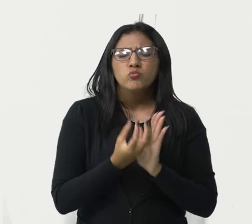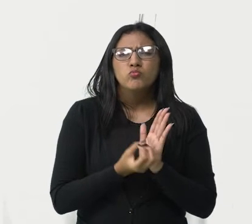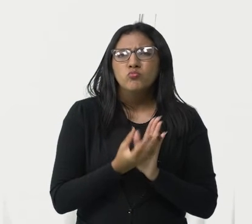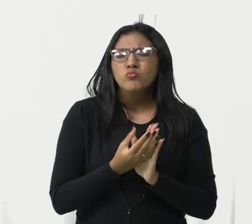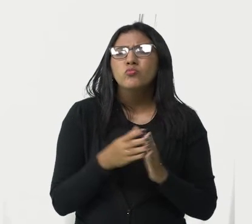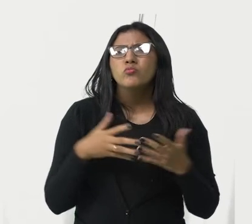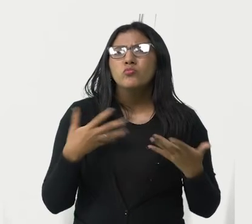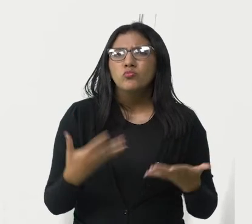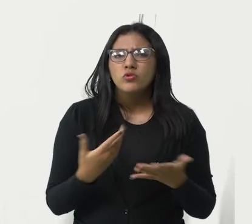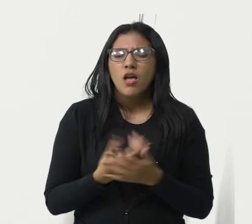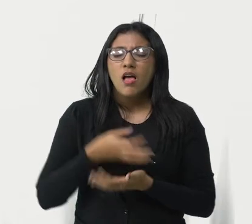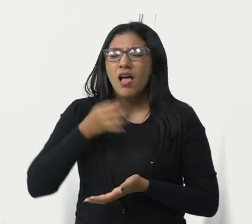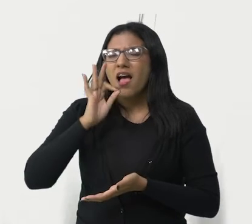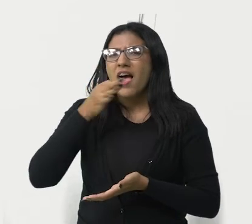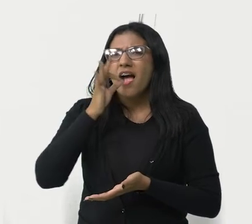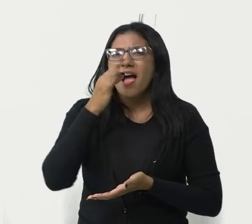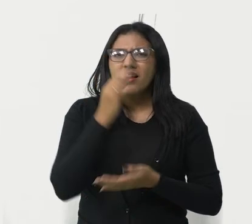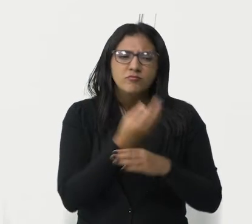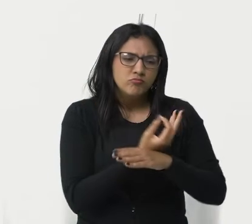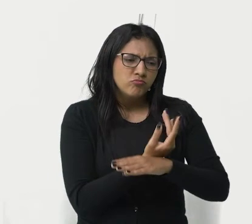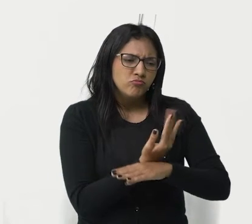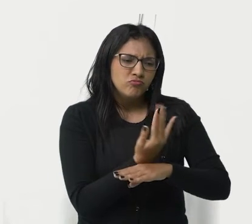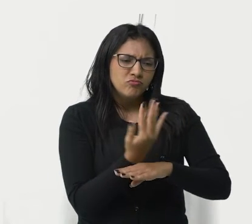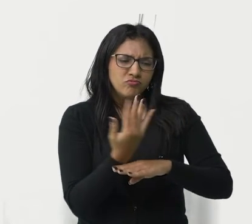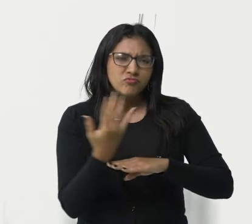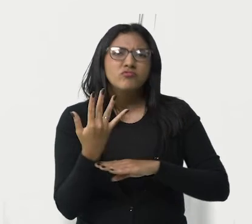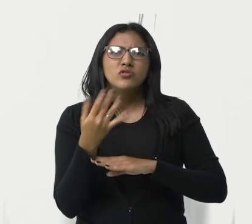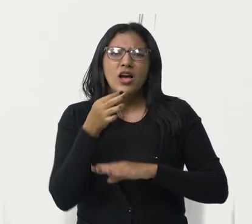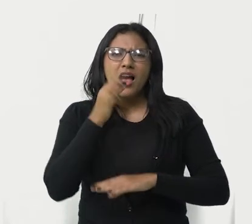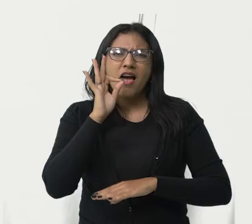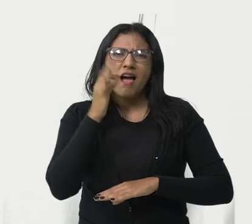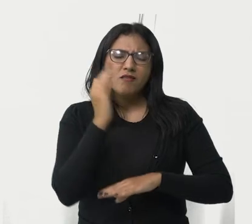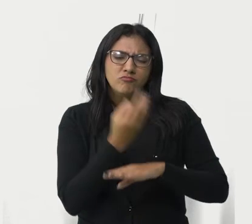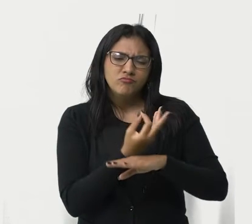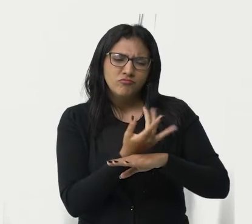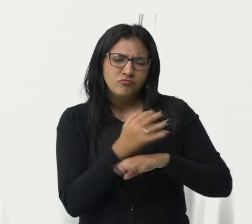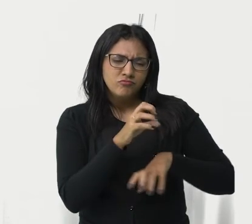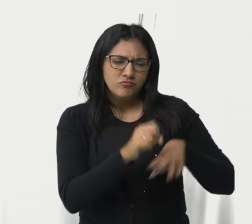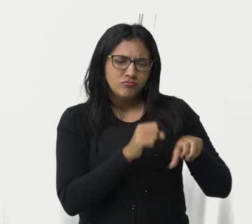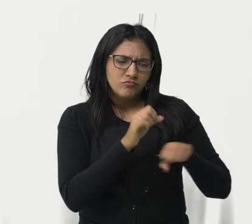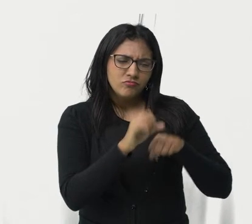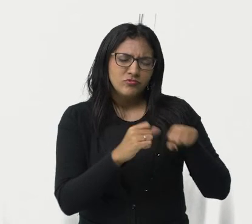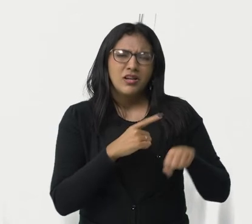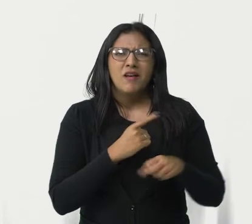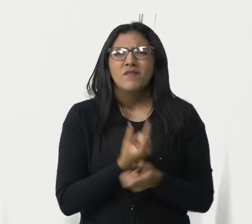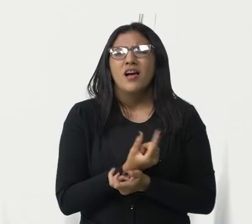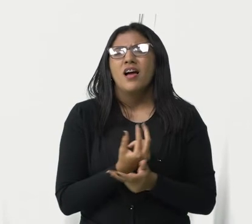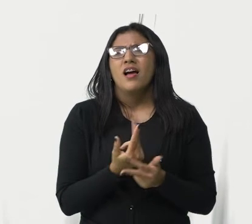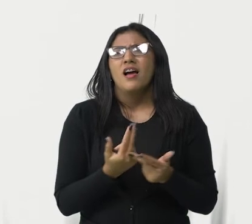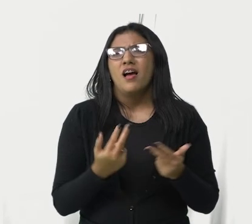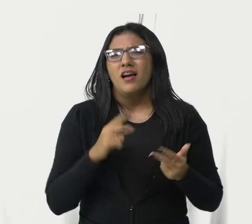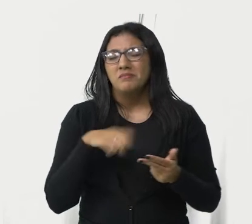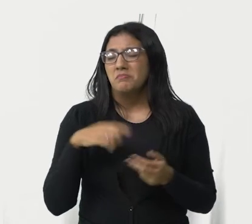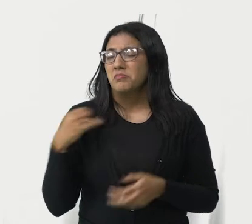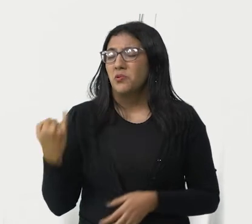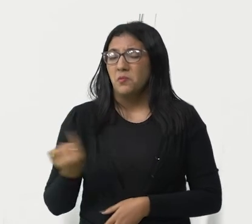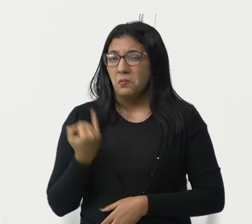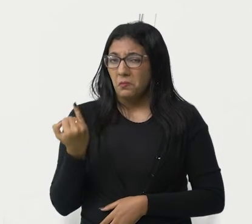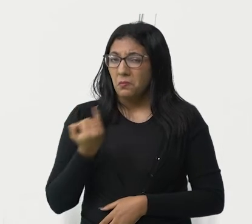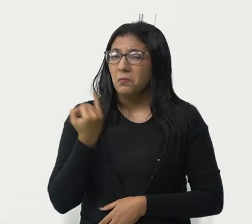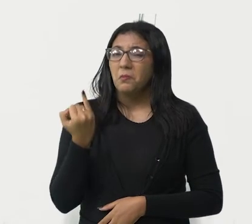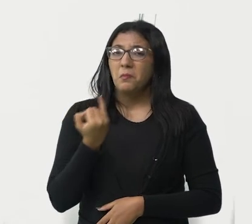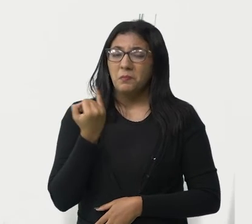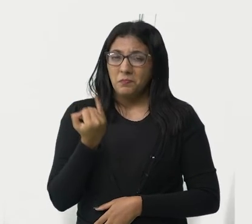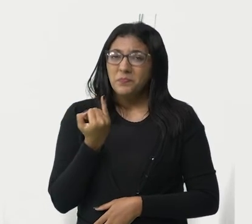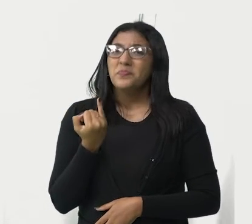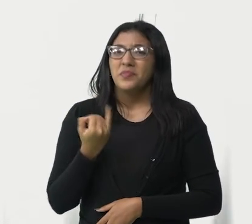café na área do sudeste do Brasil. A cafeicultura também vai ser uma das atividades econômicas muito importantes